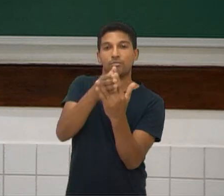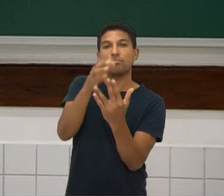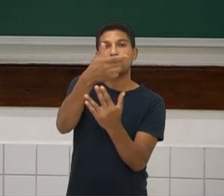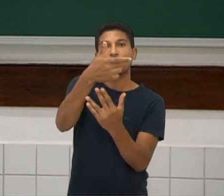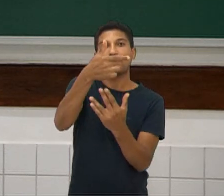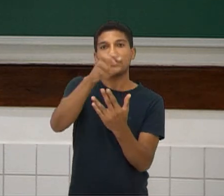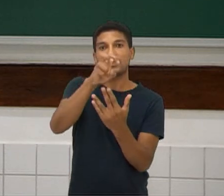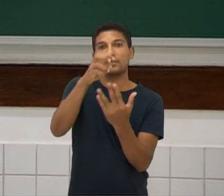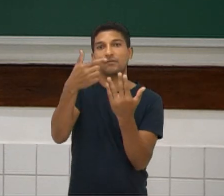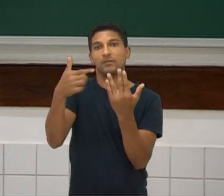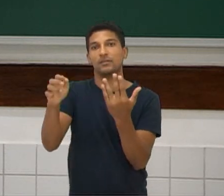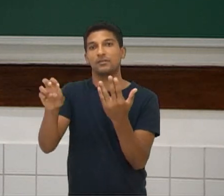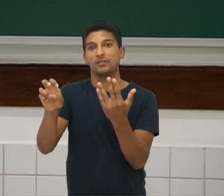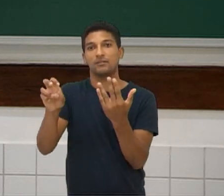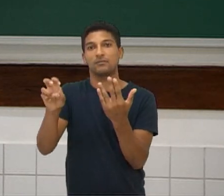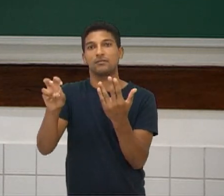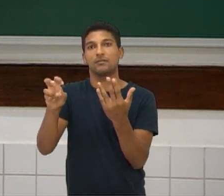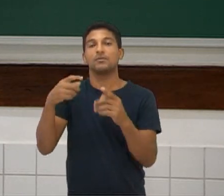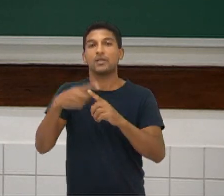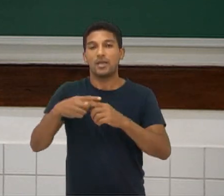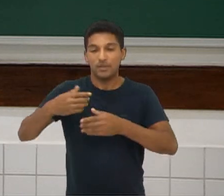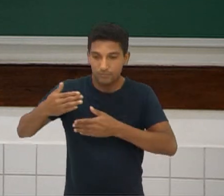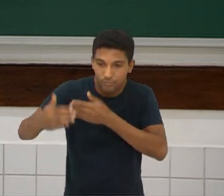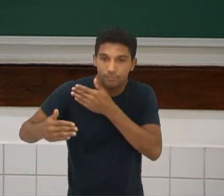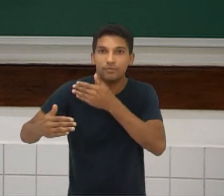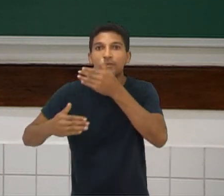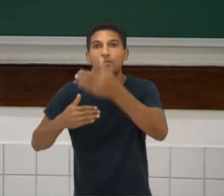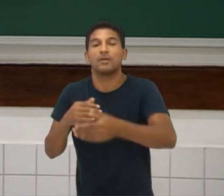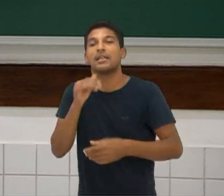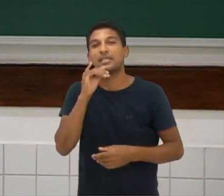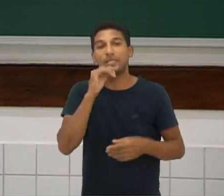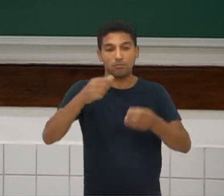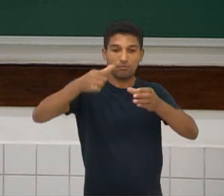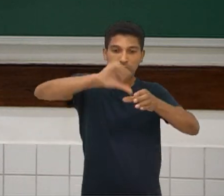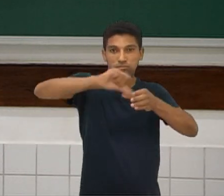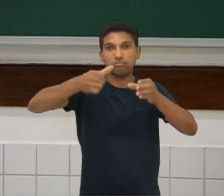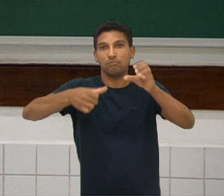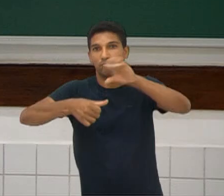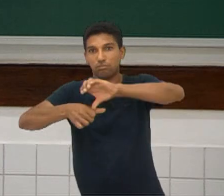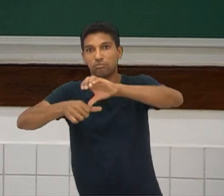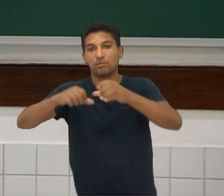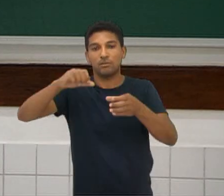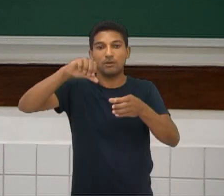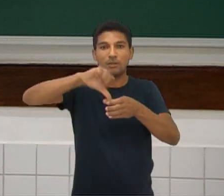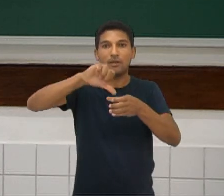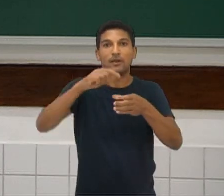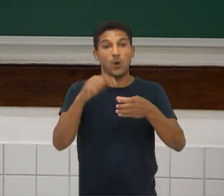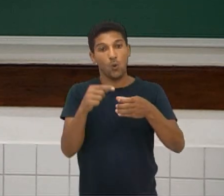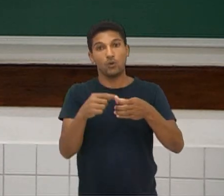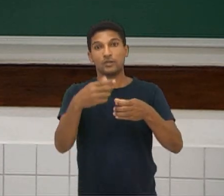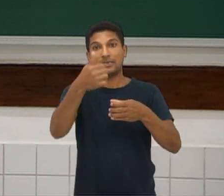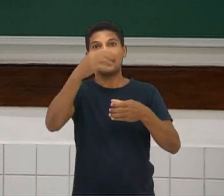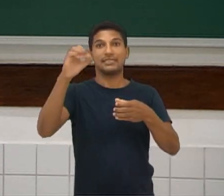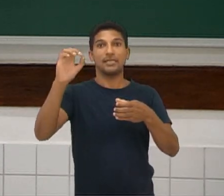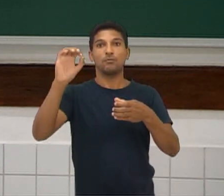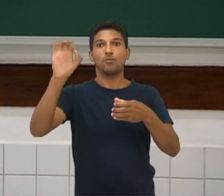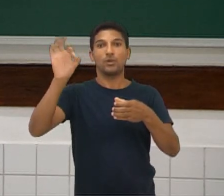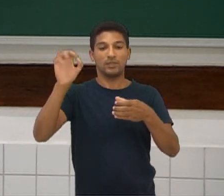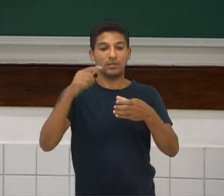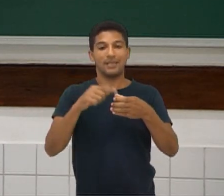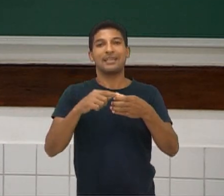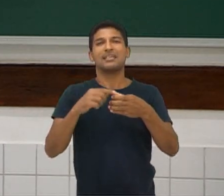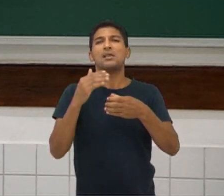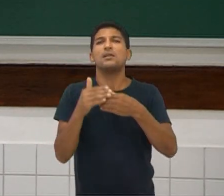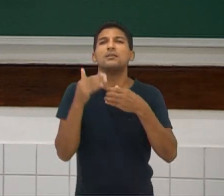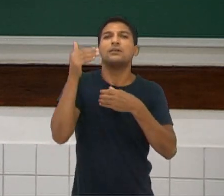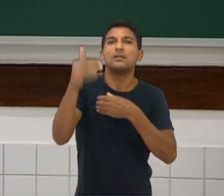assim sucessivamente. Então eu tenho uma amostra que hoje é de 100%, o período de vida de meia-vida, 10 anos, daqui a 10 anos